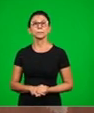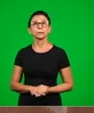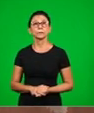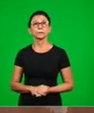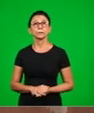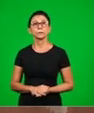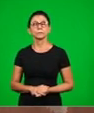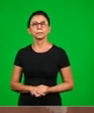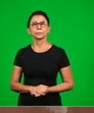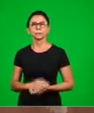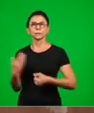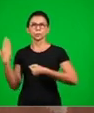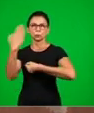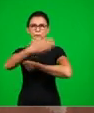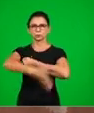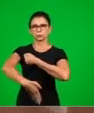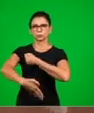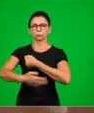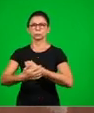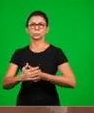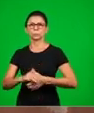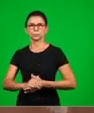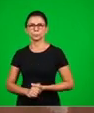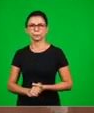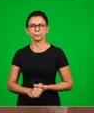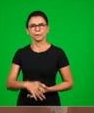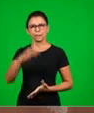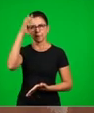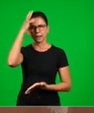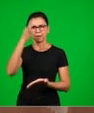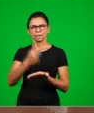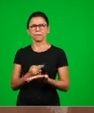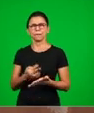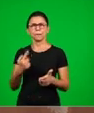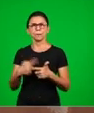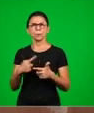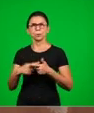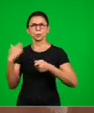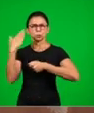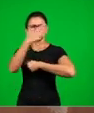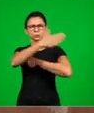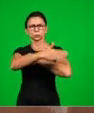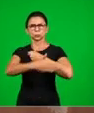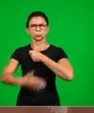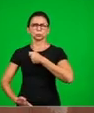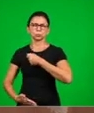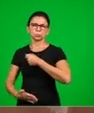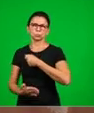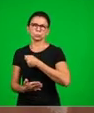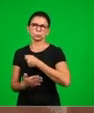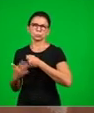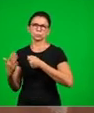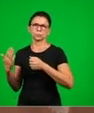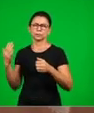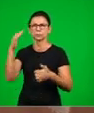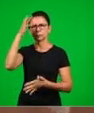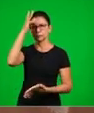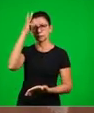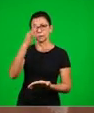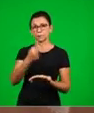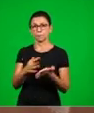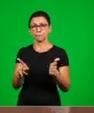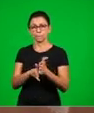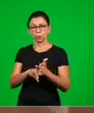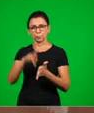o escudo de quê? Da fé. Por que o escudo da fé? Porque o escudo é aquilo